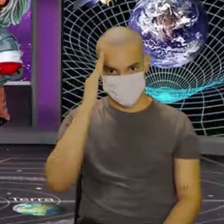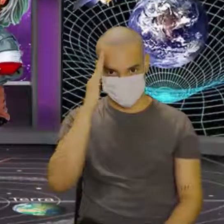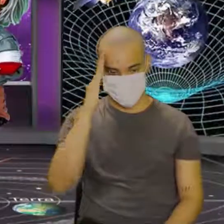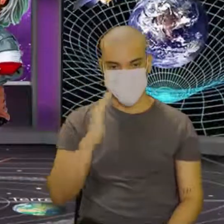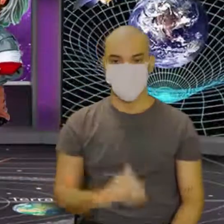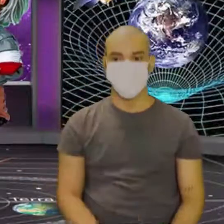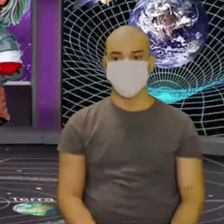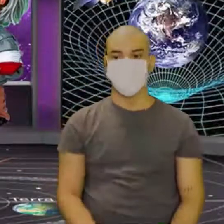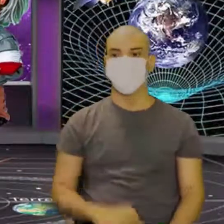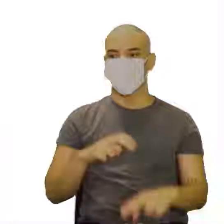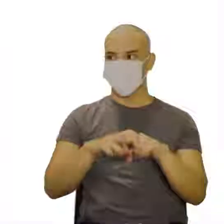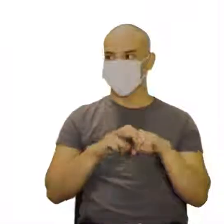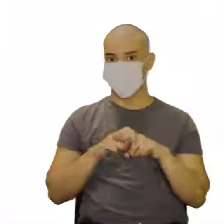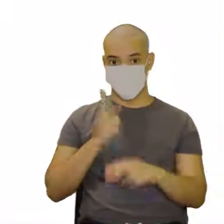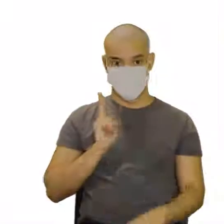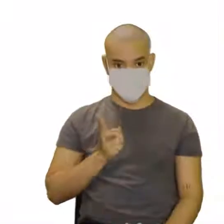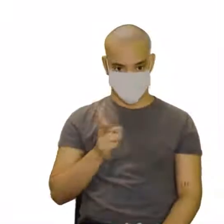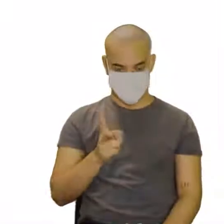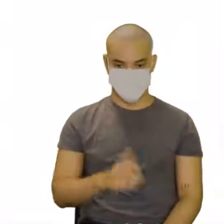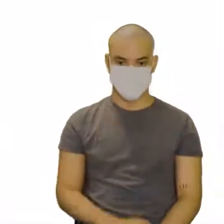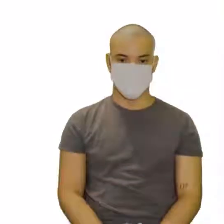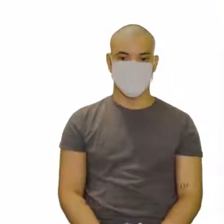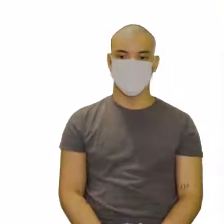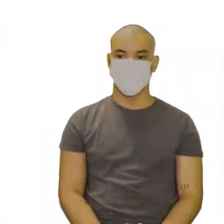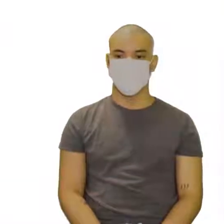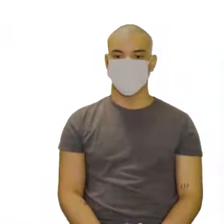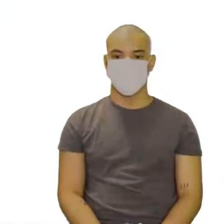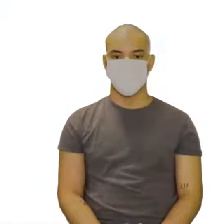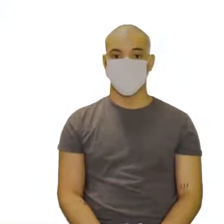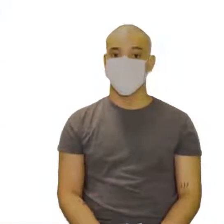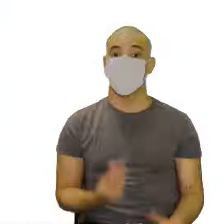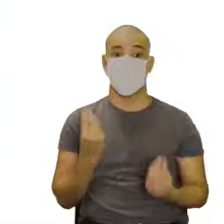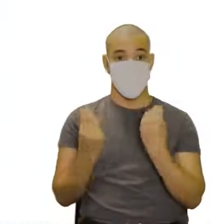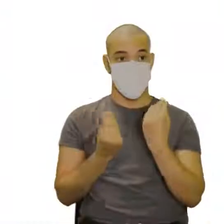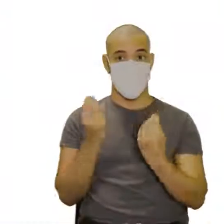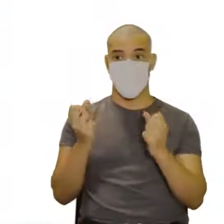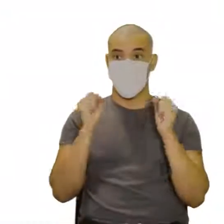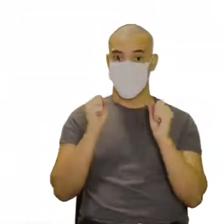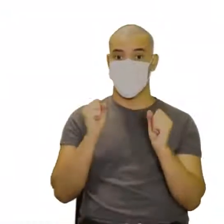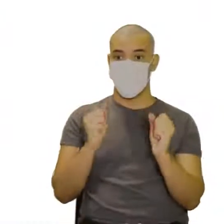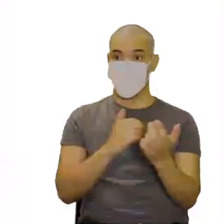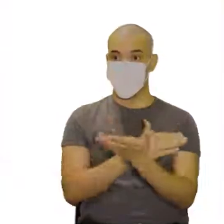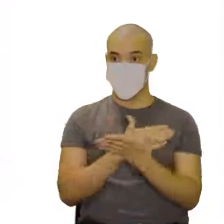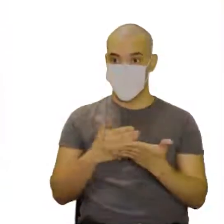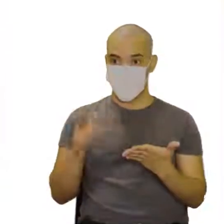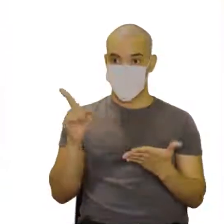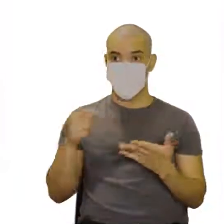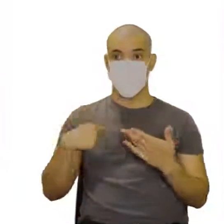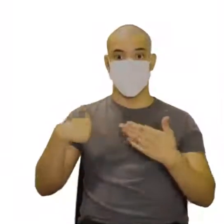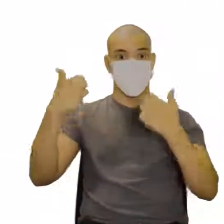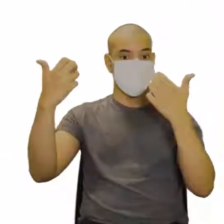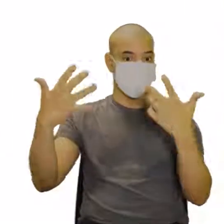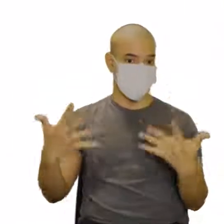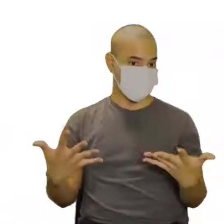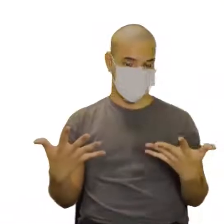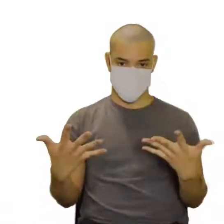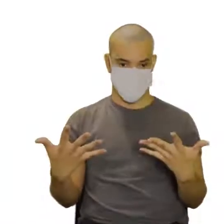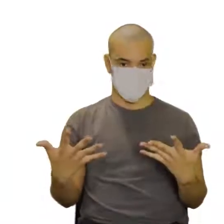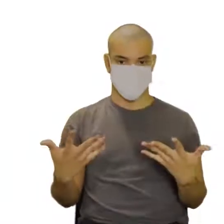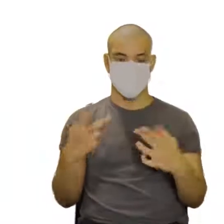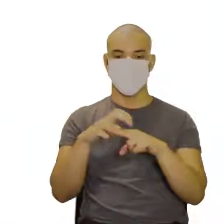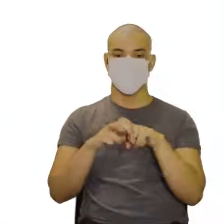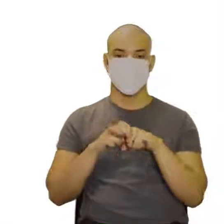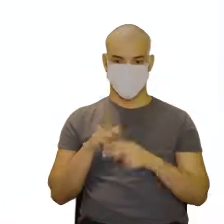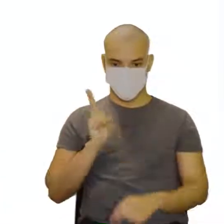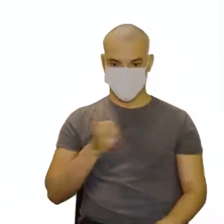isso? Vamos continuar então, olha só. Pessoal, como é que a gente pode então, a partir disso, definir essa capacitância? Então